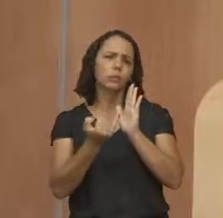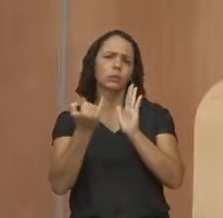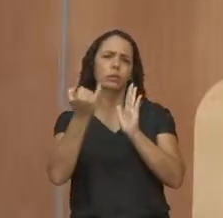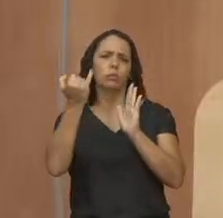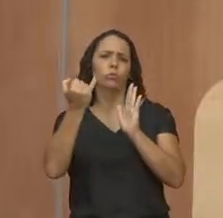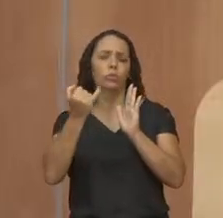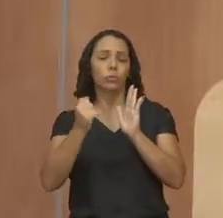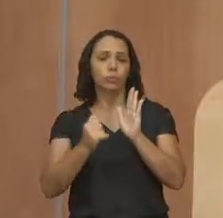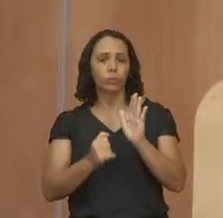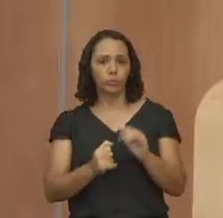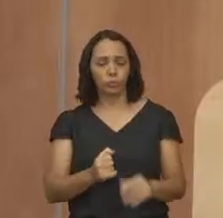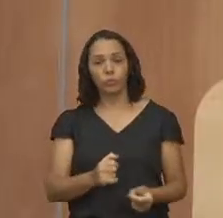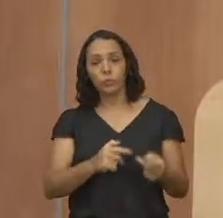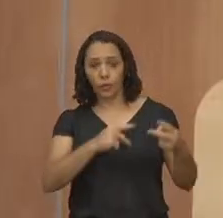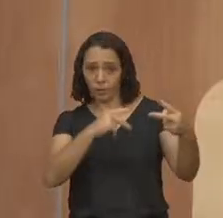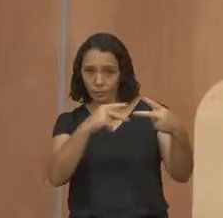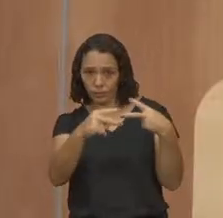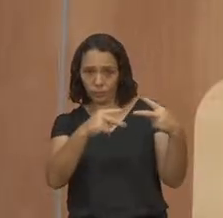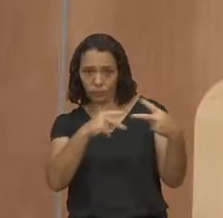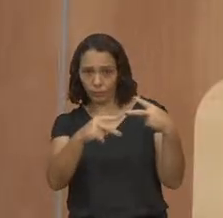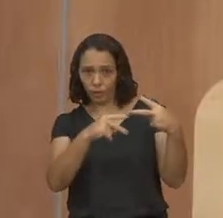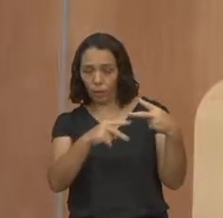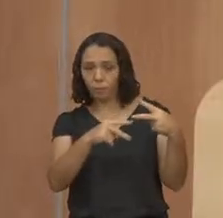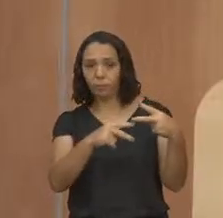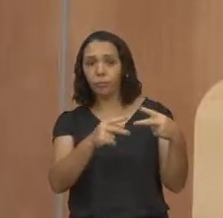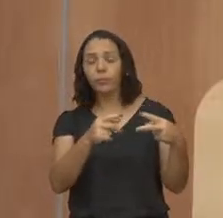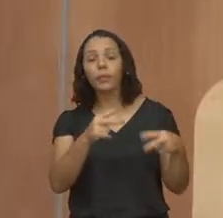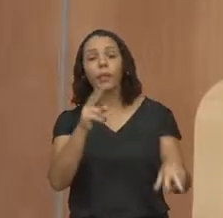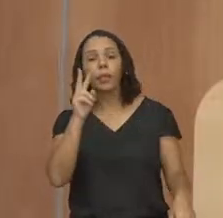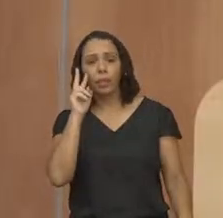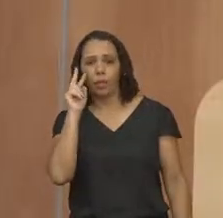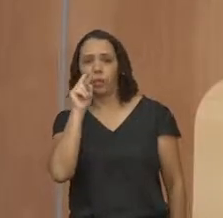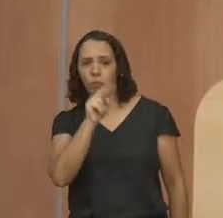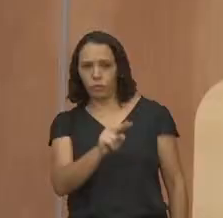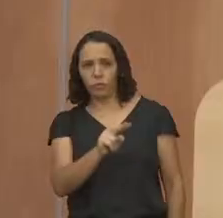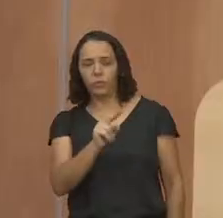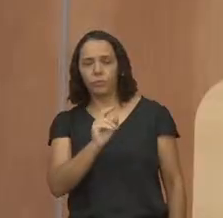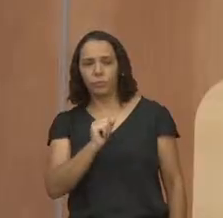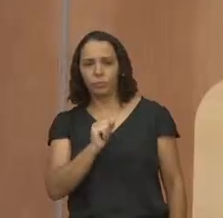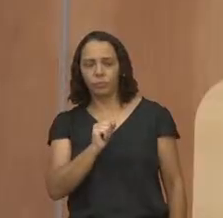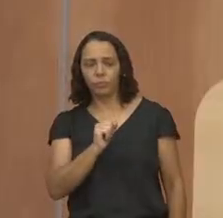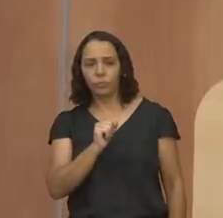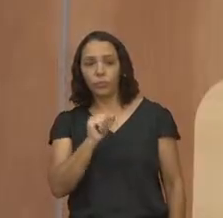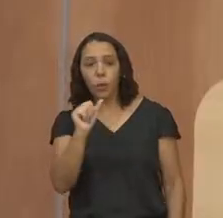Estive vendo em São José dos Campos, acho que é o primeiro projeto do Brasil.